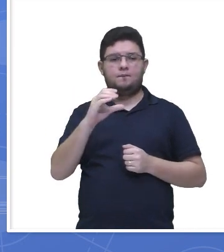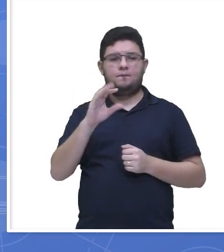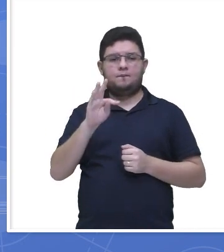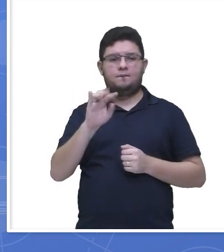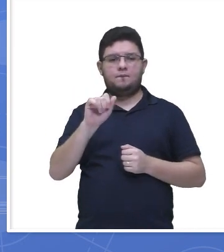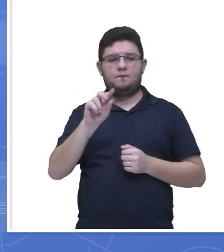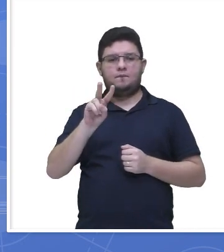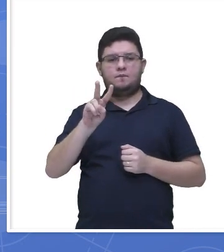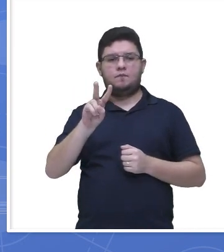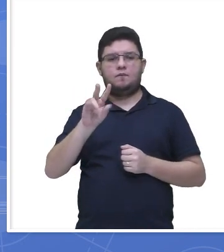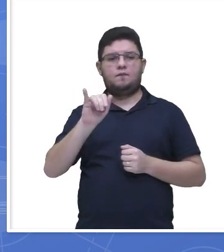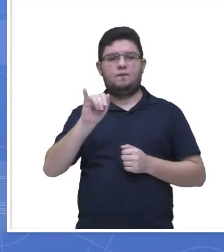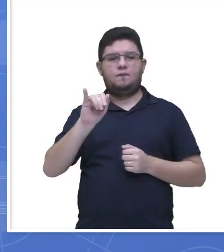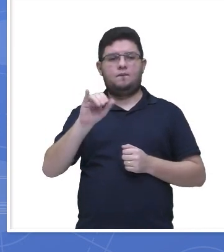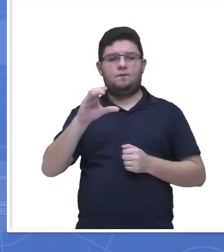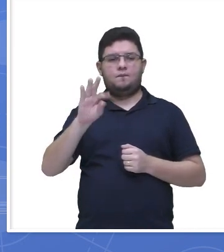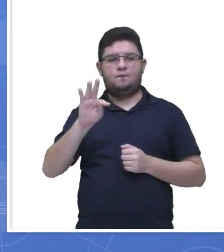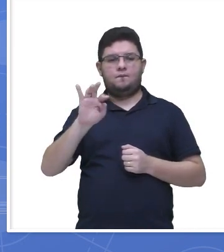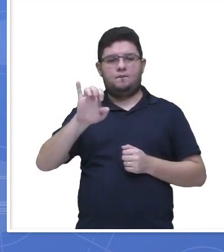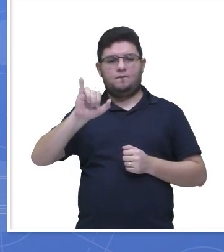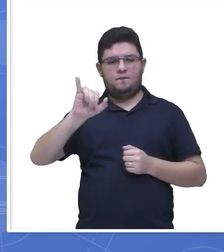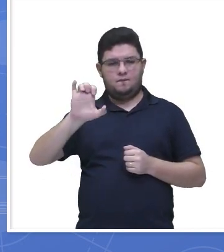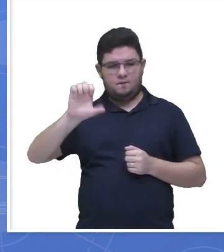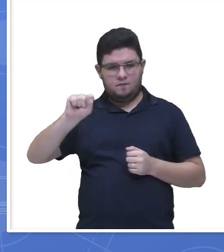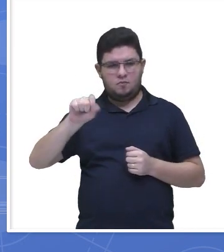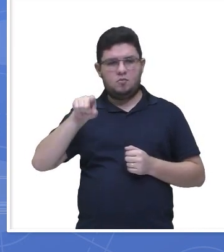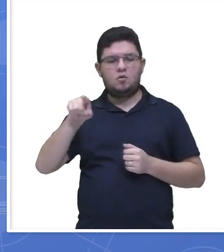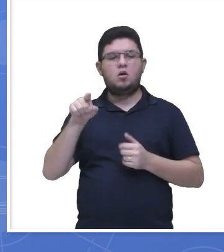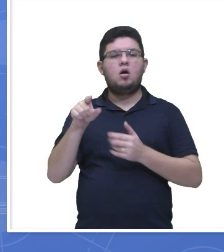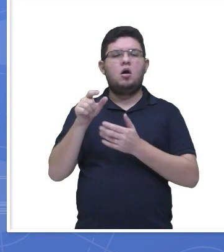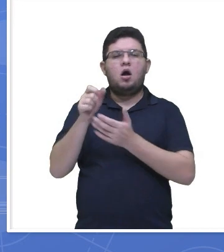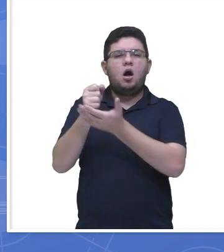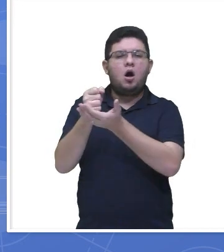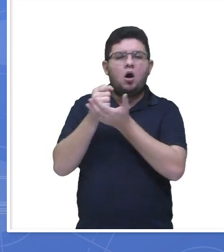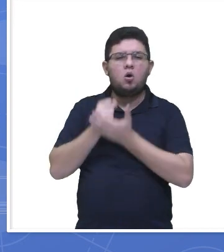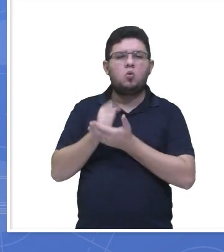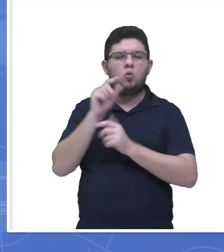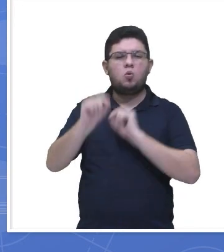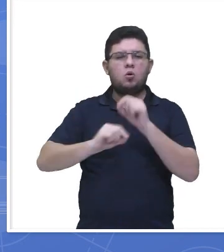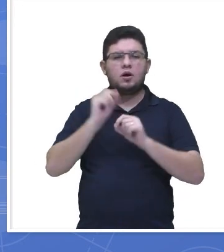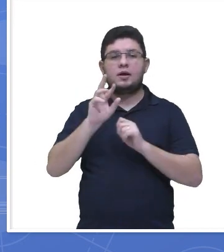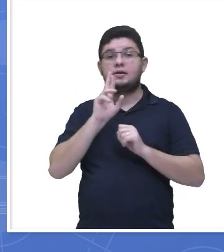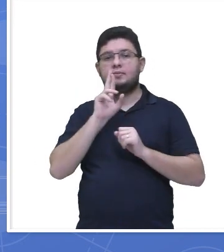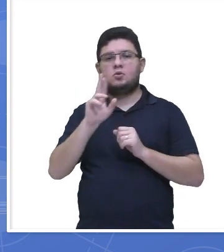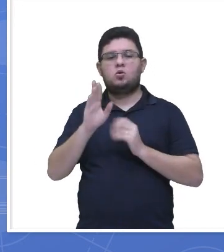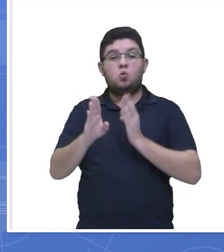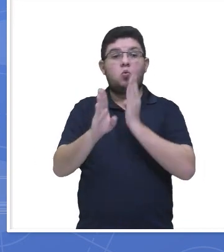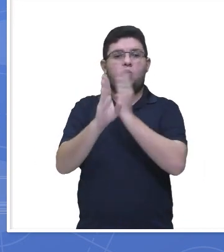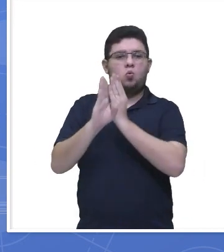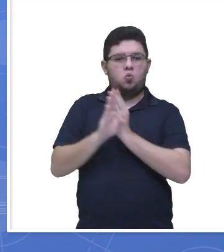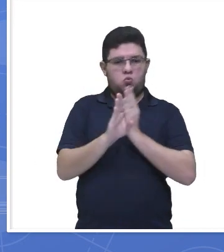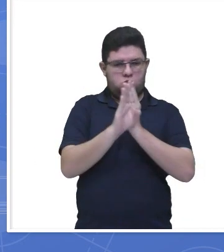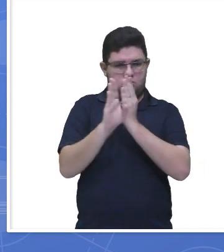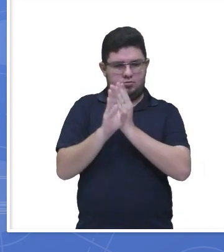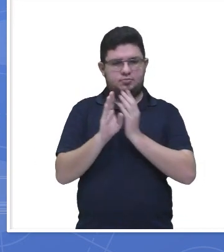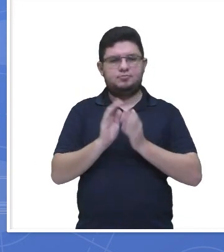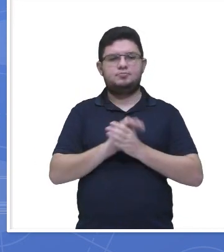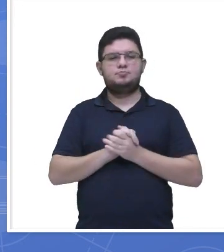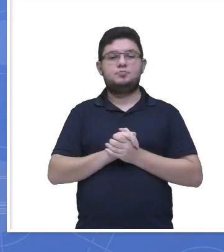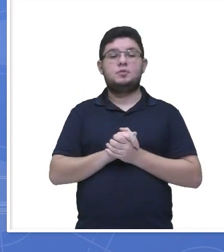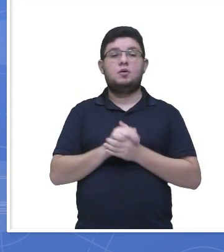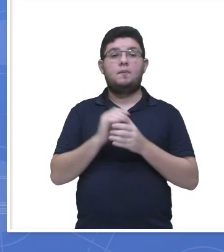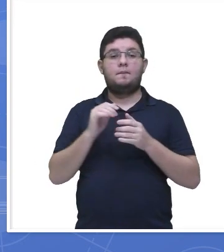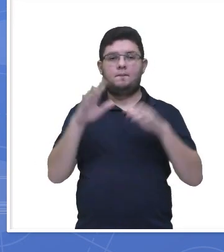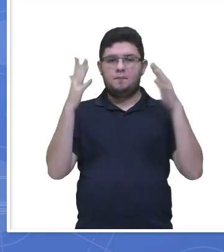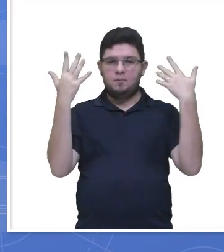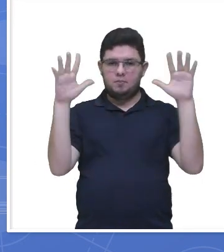são palavras-chave que facilitariam em encontrar a resposta e concentrar a leitura, então, nessa parte do texto. Então, parabéns